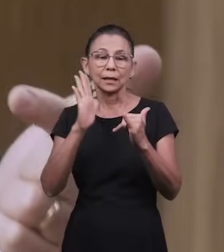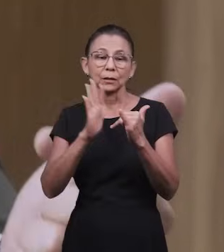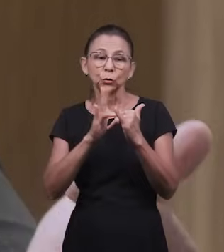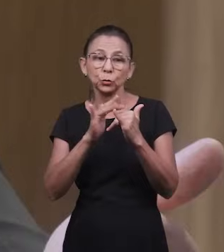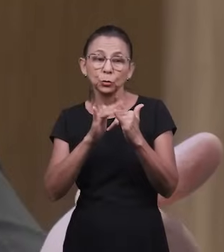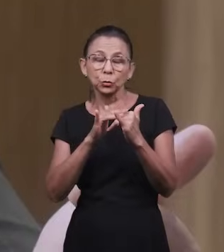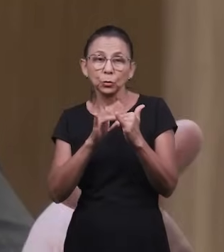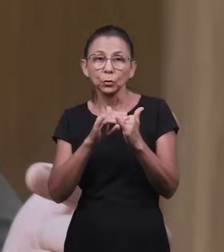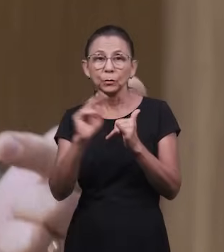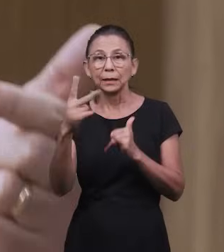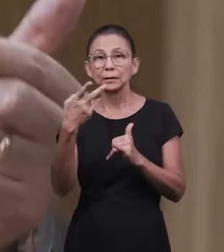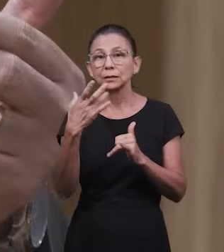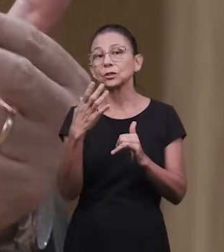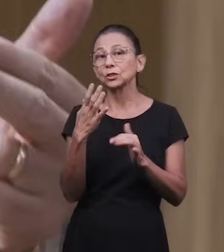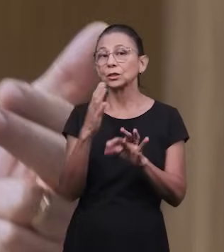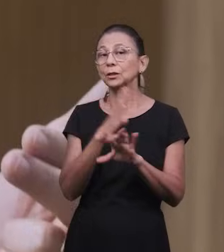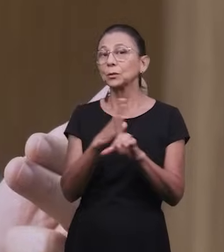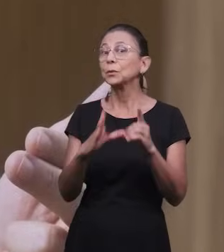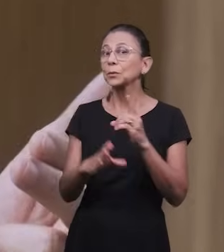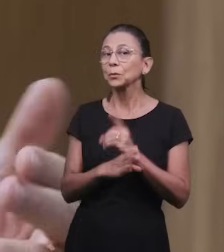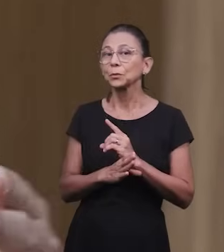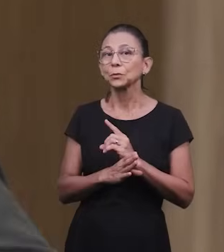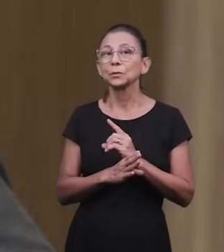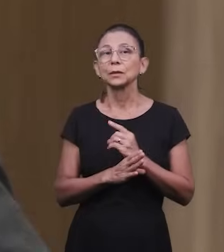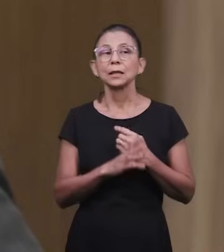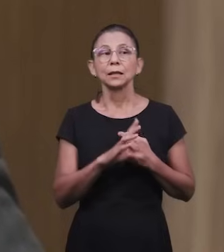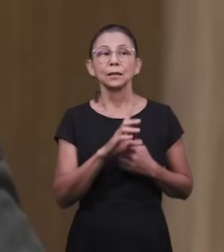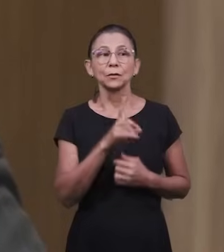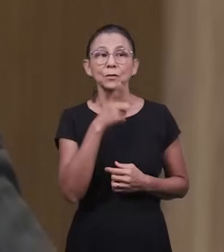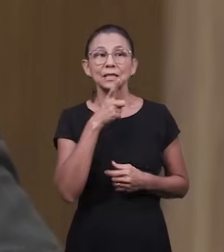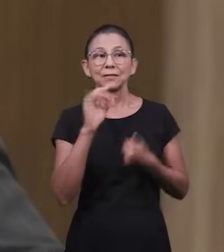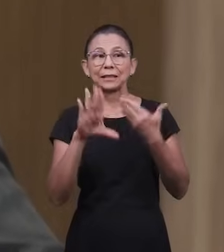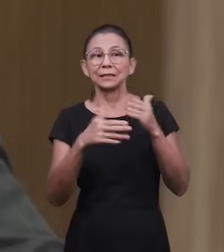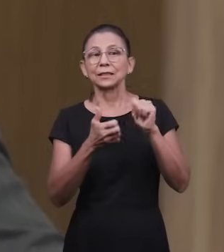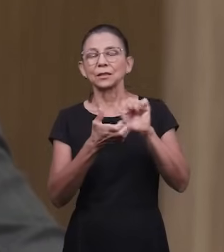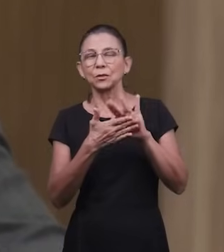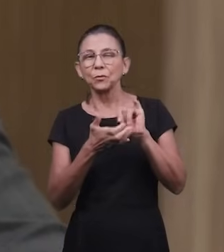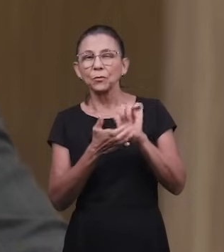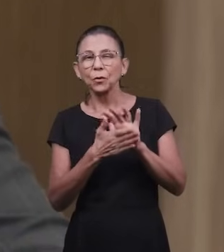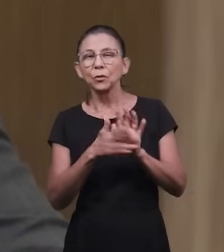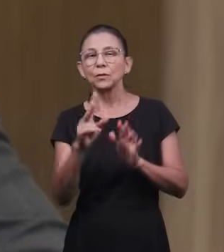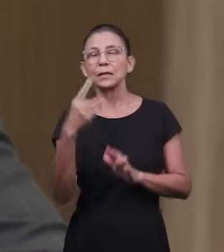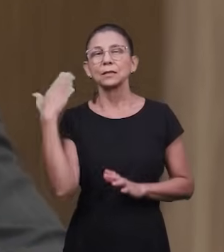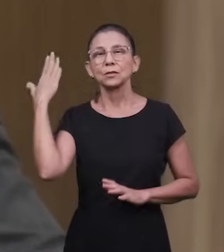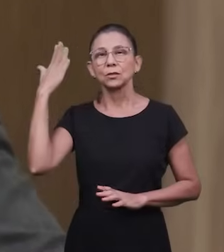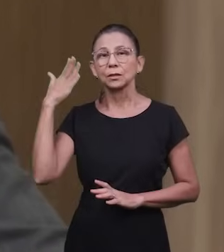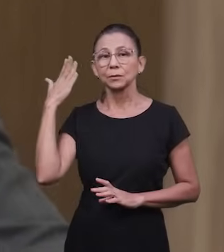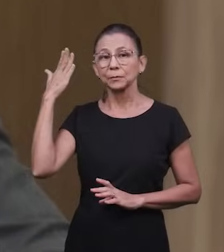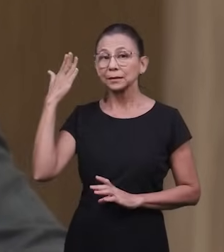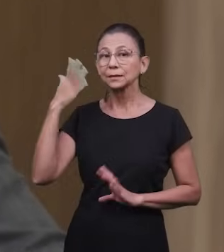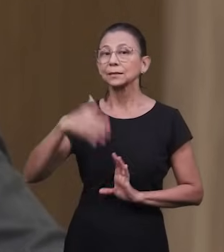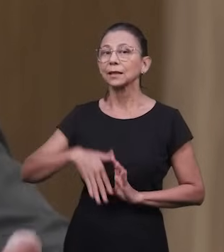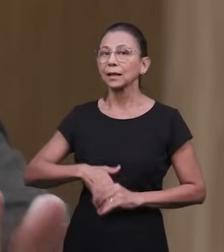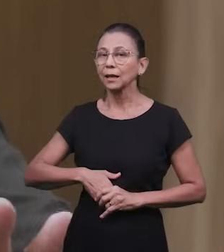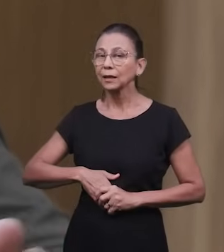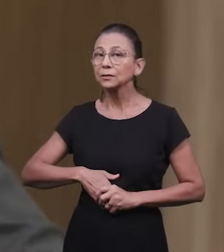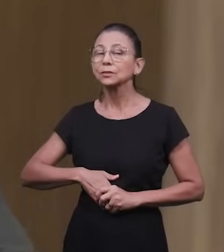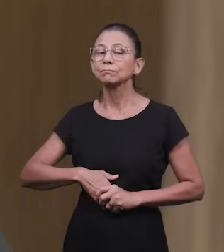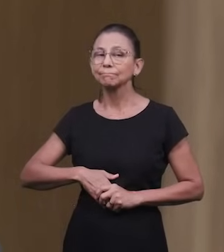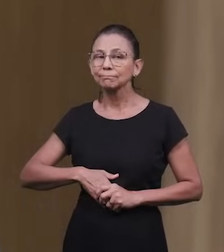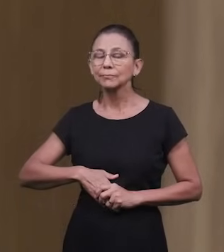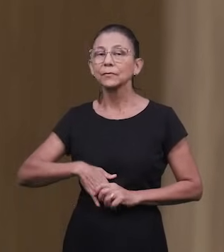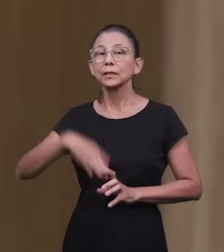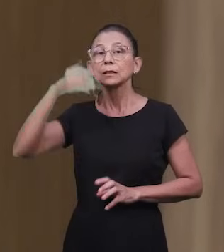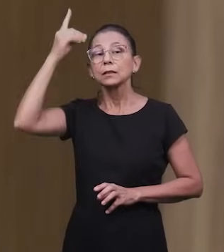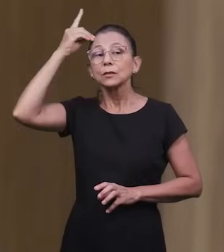ouvir dons espirituais, você vai cantar louvores, eu tenho certeza que você vai, essa preocupação vai sair, porque Deus vai